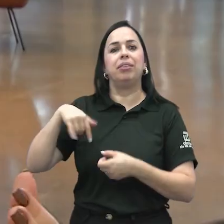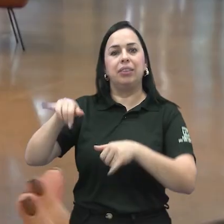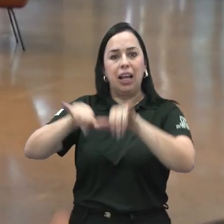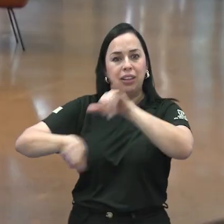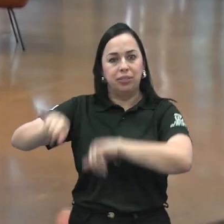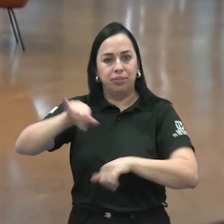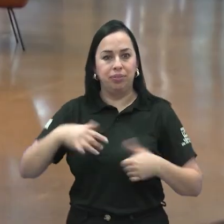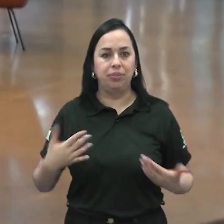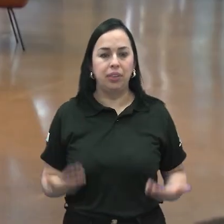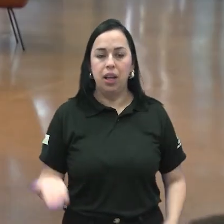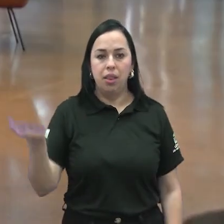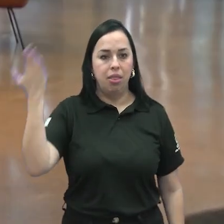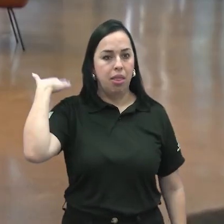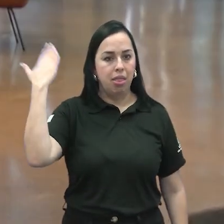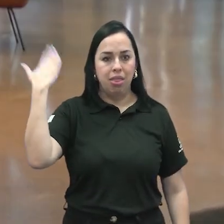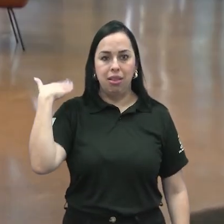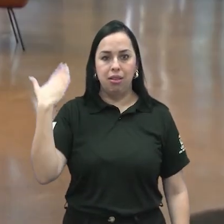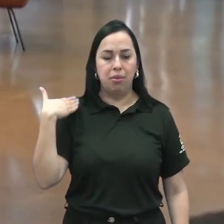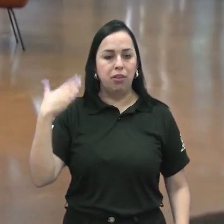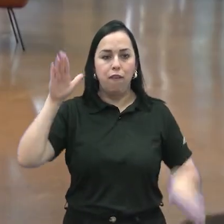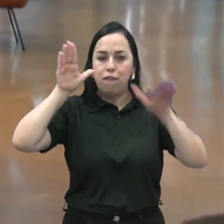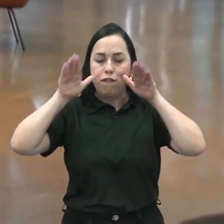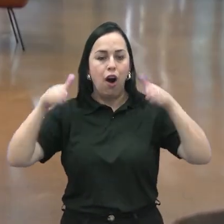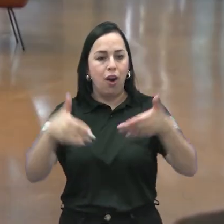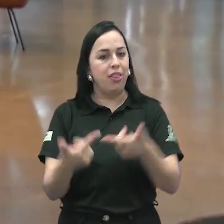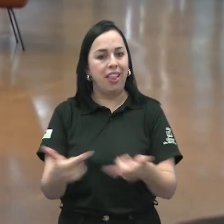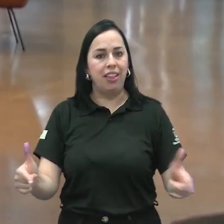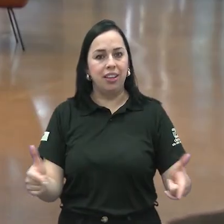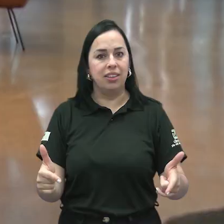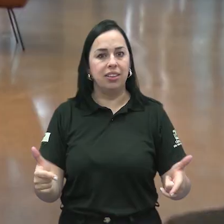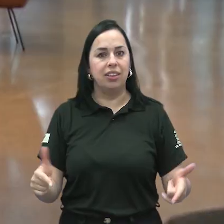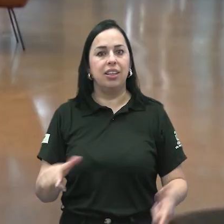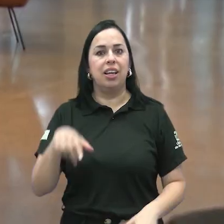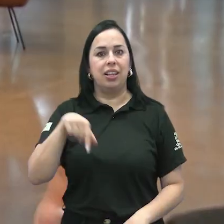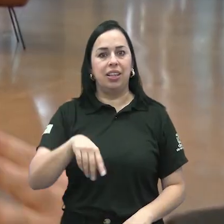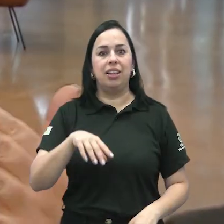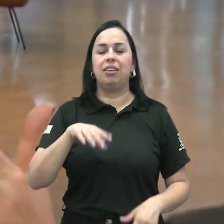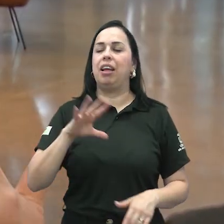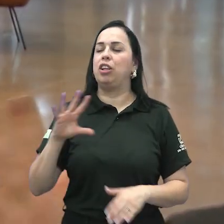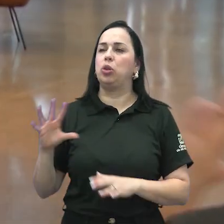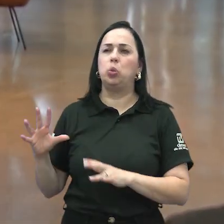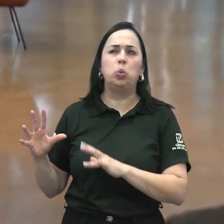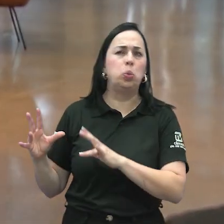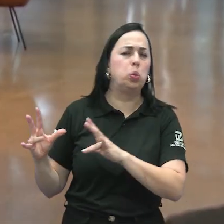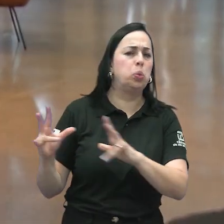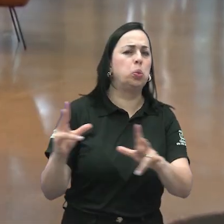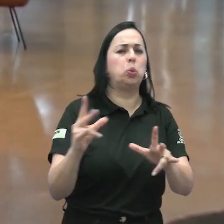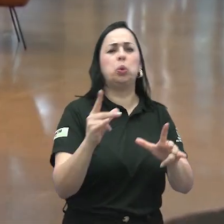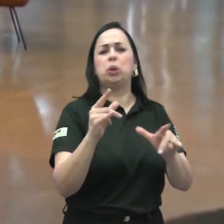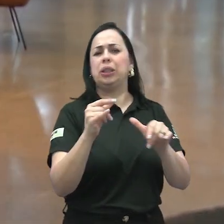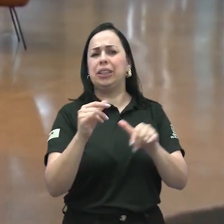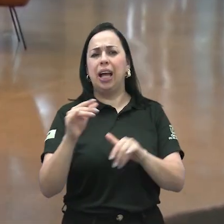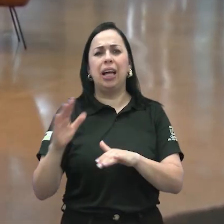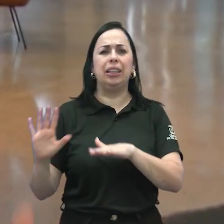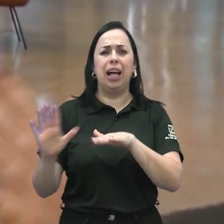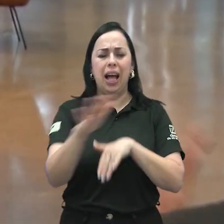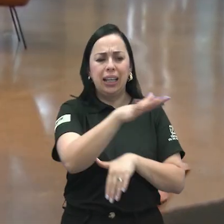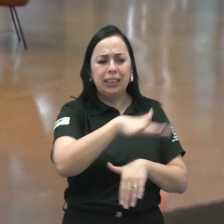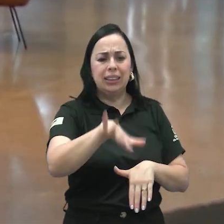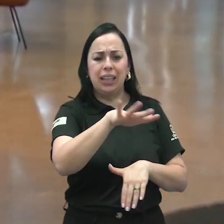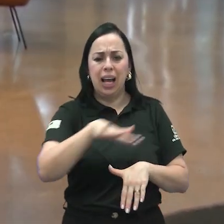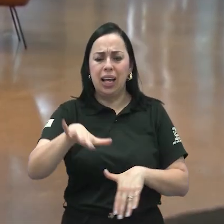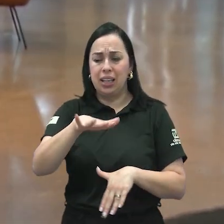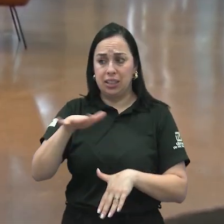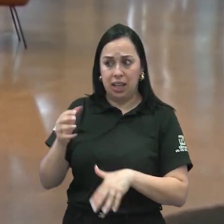biotecnologia. Não existia um trabalho direcionado para esse setor, né? Como aqui no parque a gente recebe todos os setores que estão